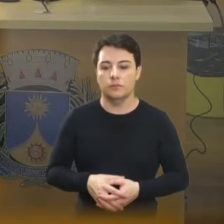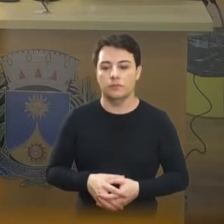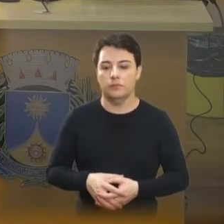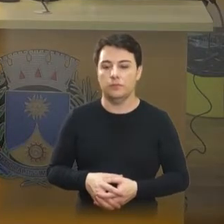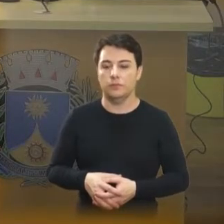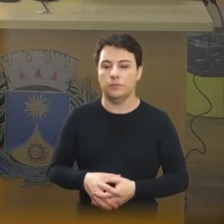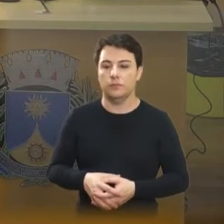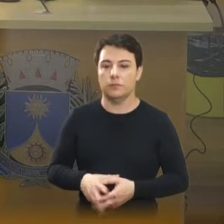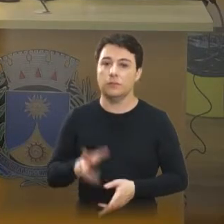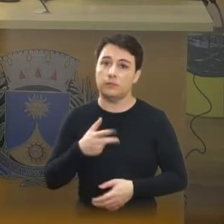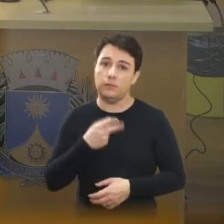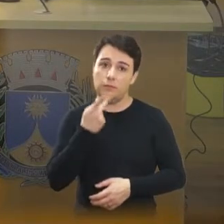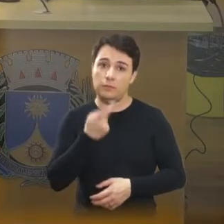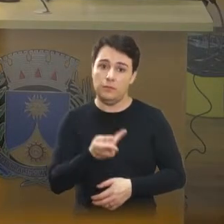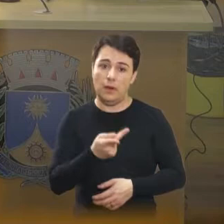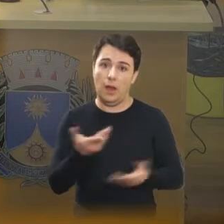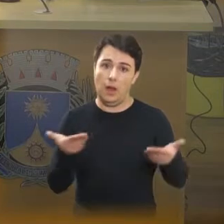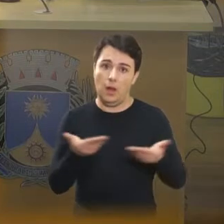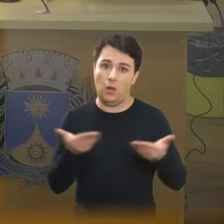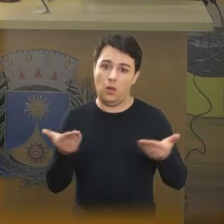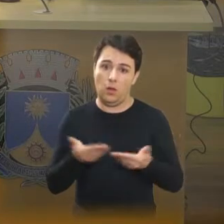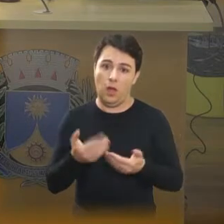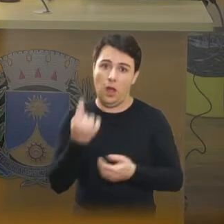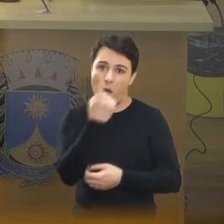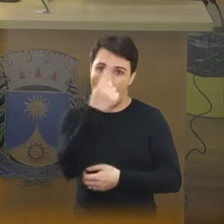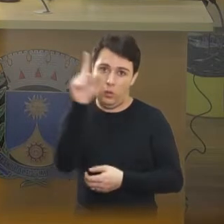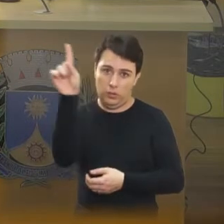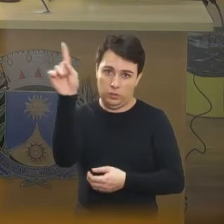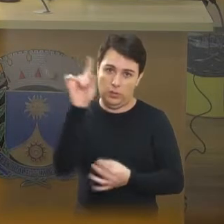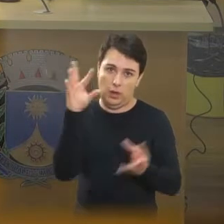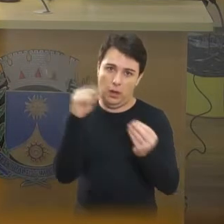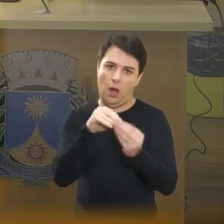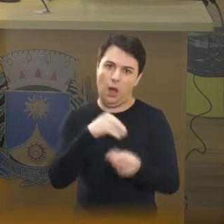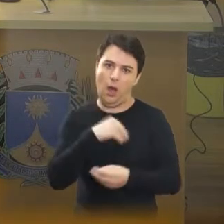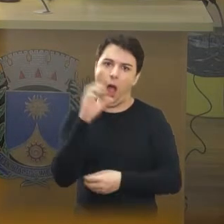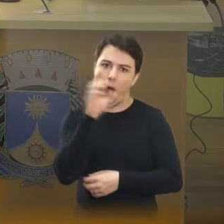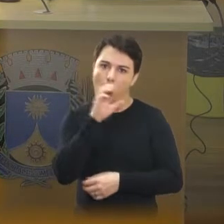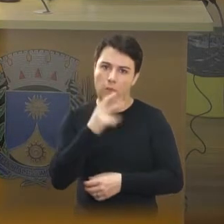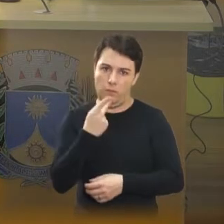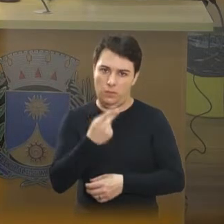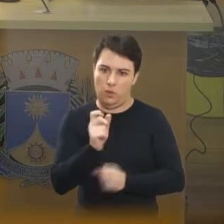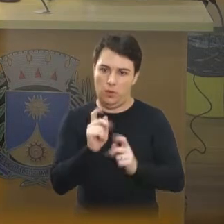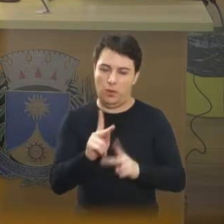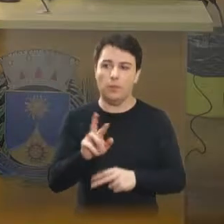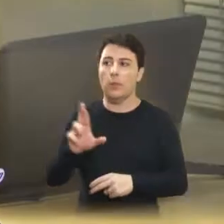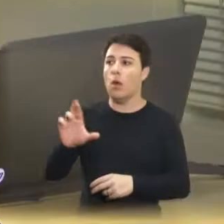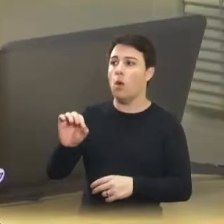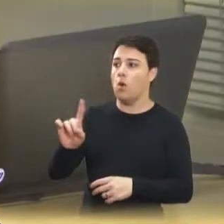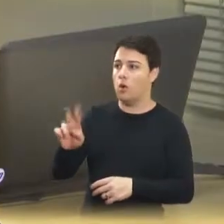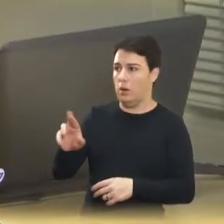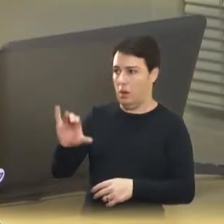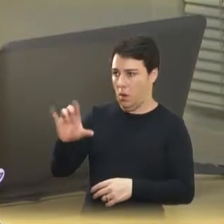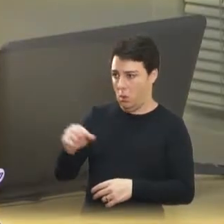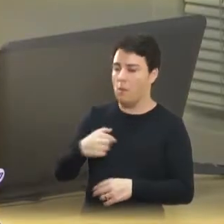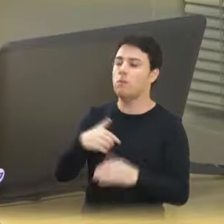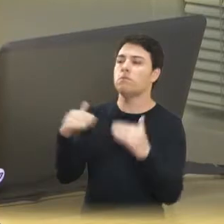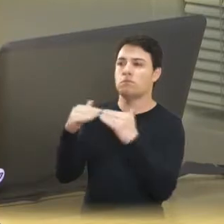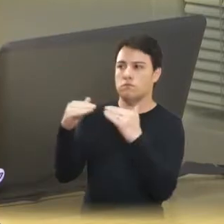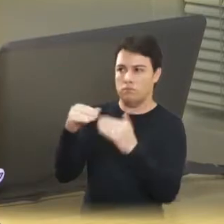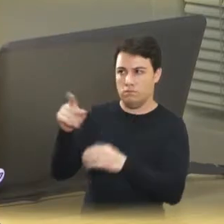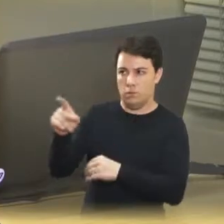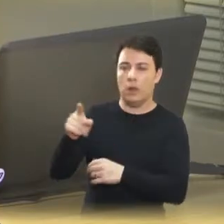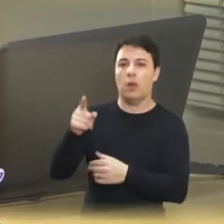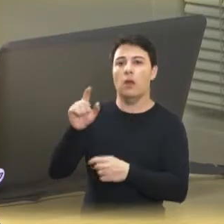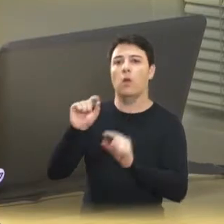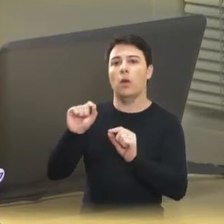Vou fazer as últimas considerações, prometo que eu serei breve. Rodrigo, eu concordo plenamente com você com a